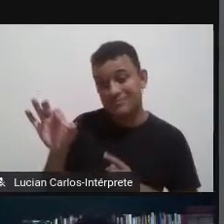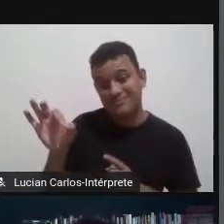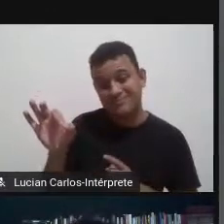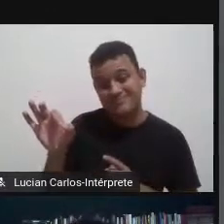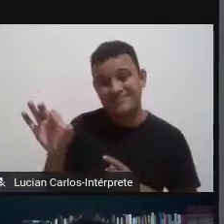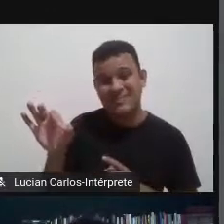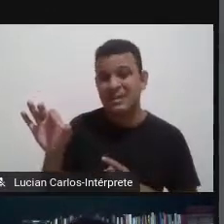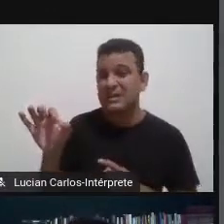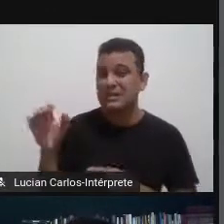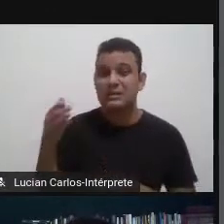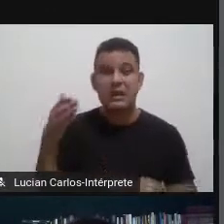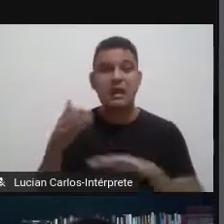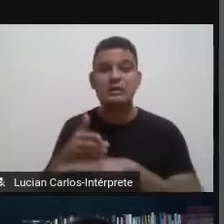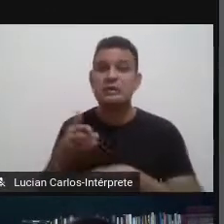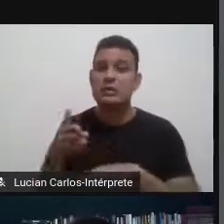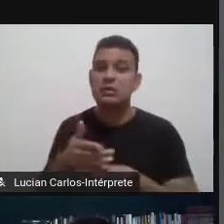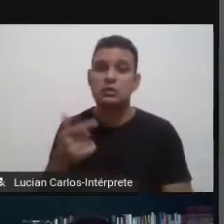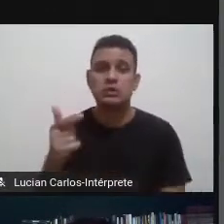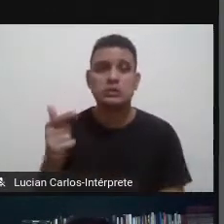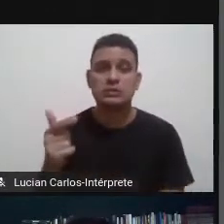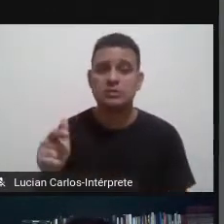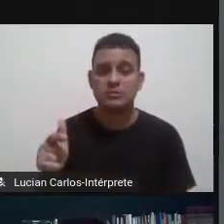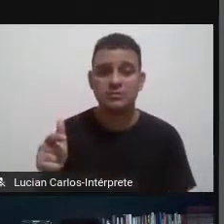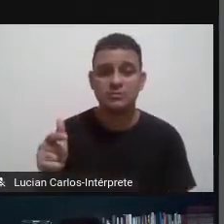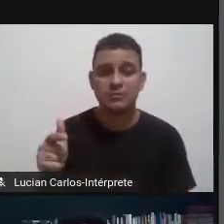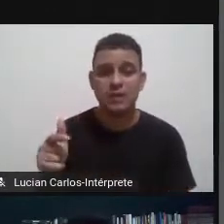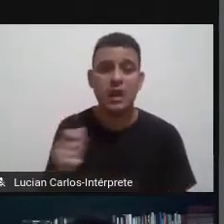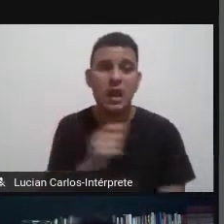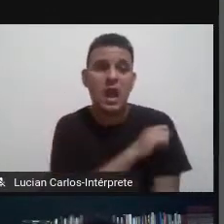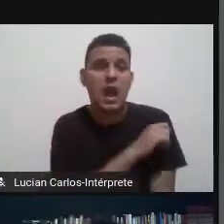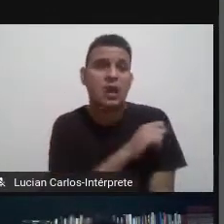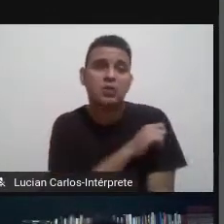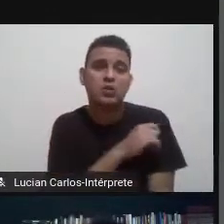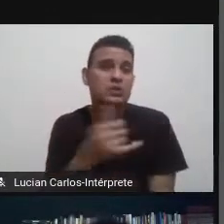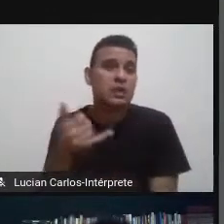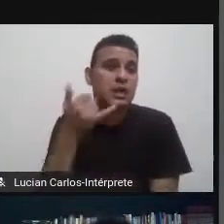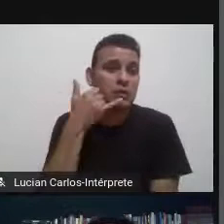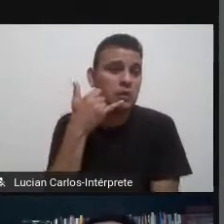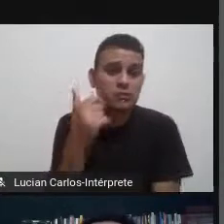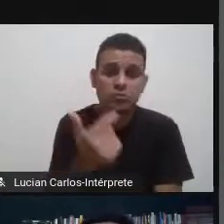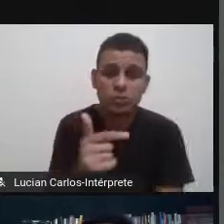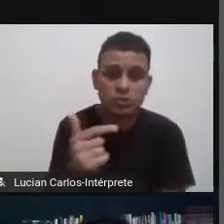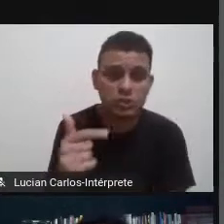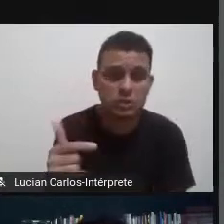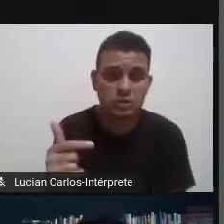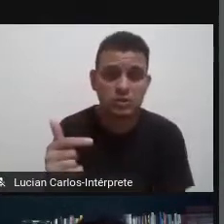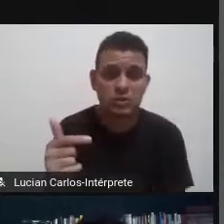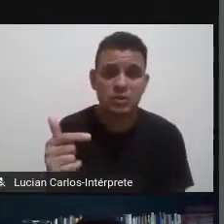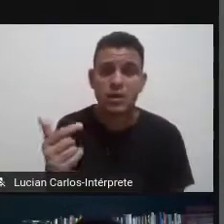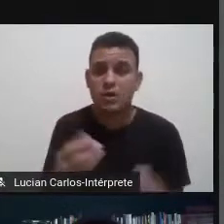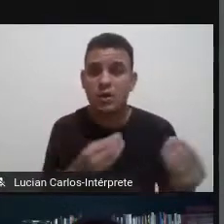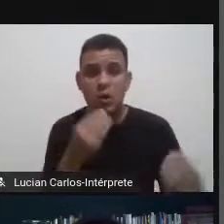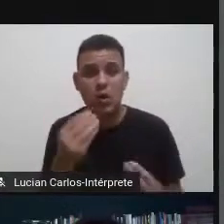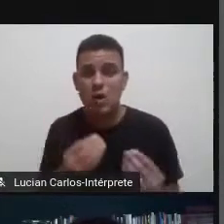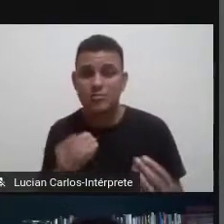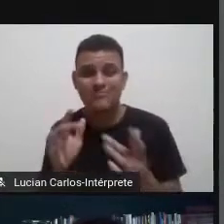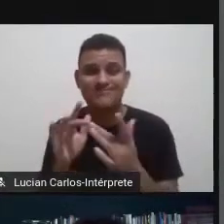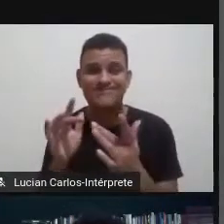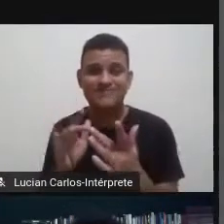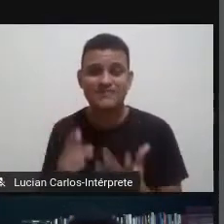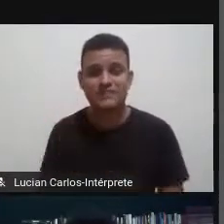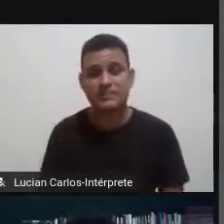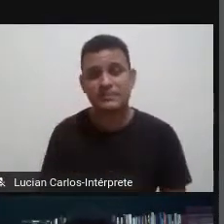tínhamos acesso, né? Alunos que sequer atendiam o telefone, e logo depois, né,